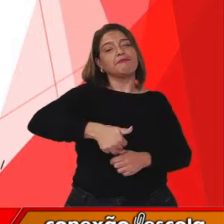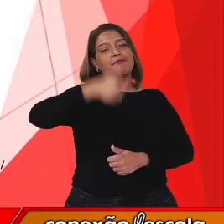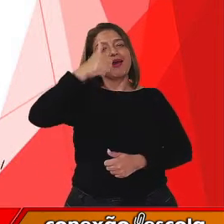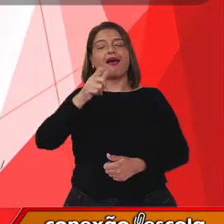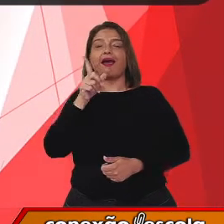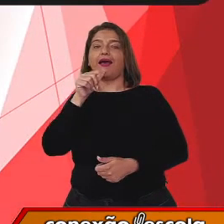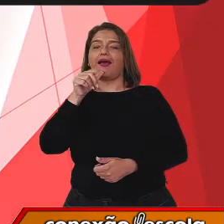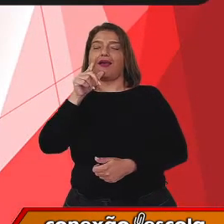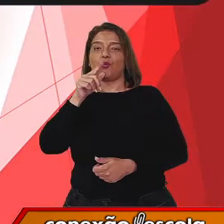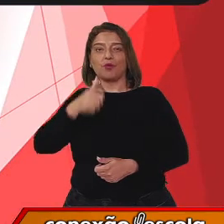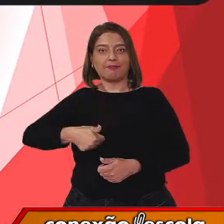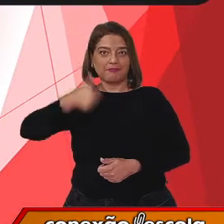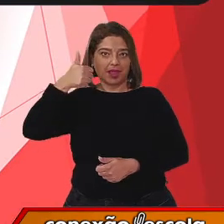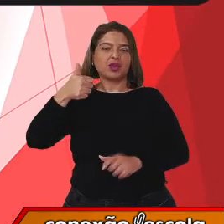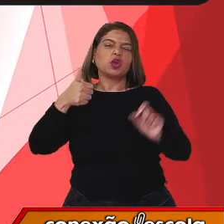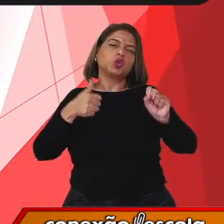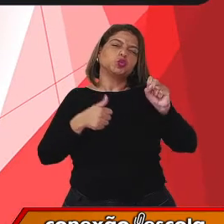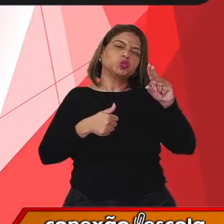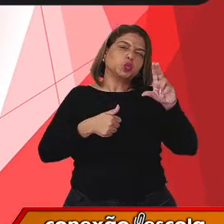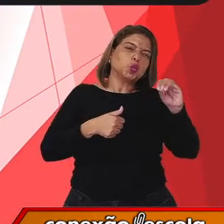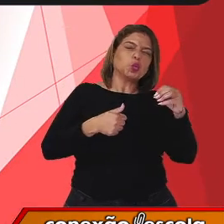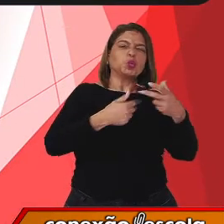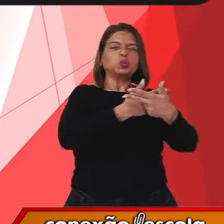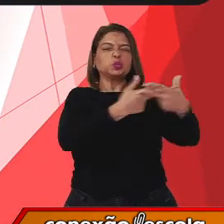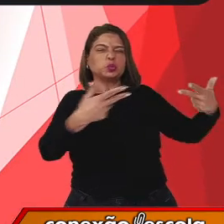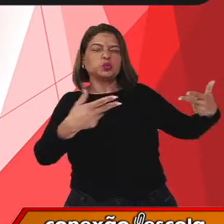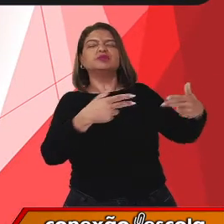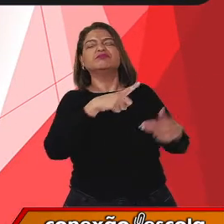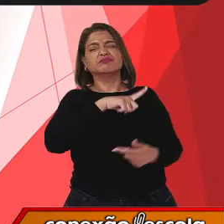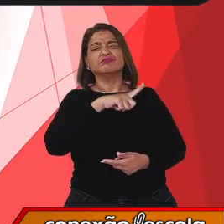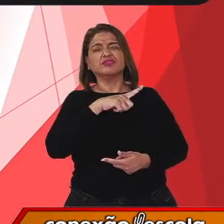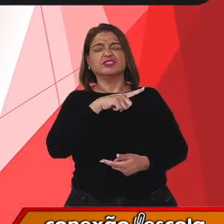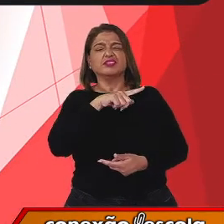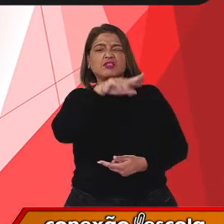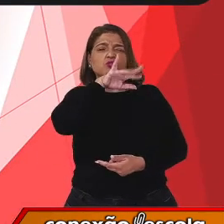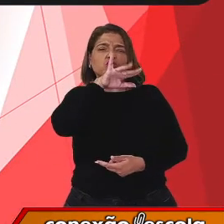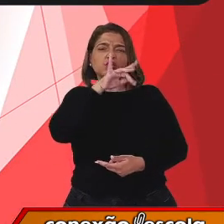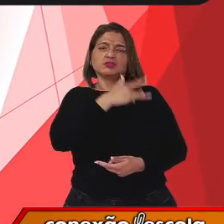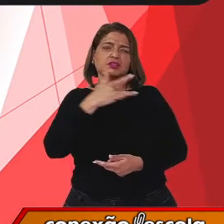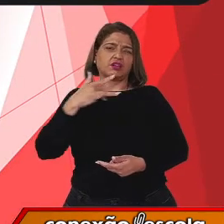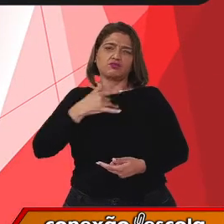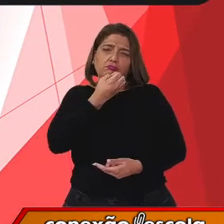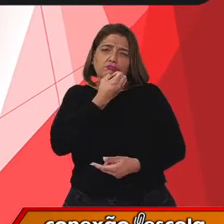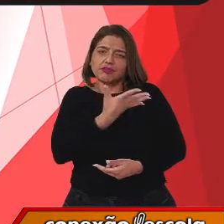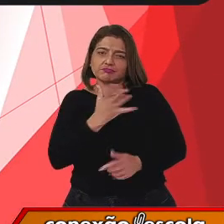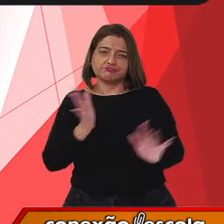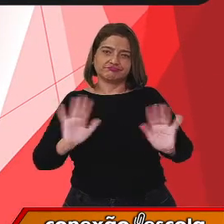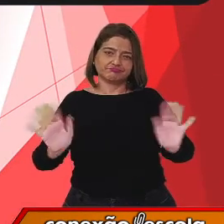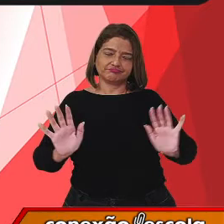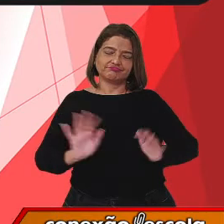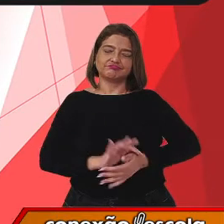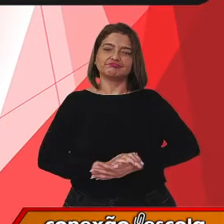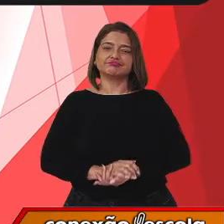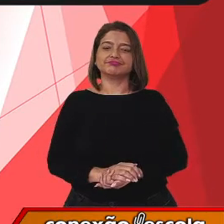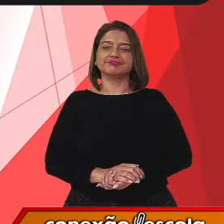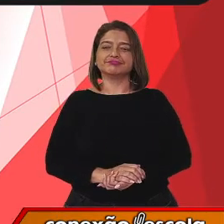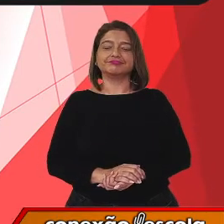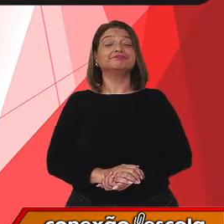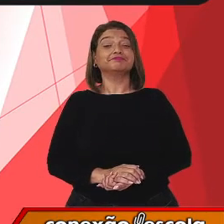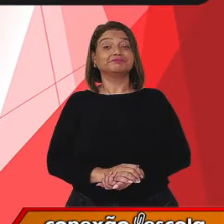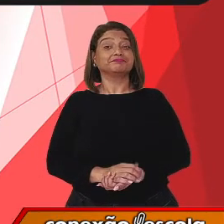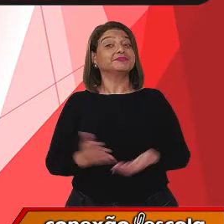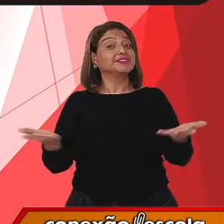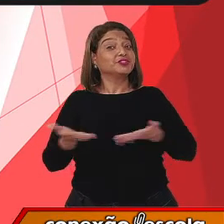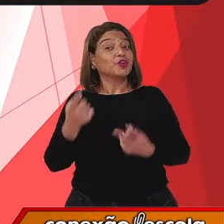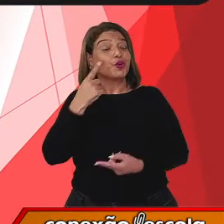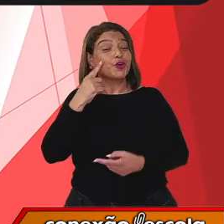Não ficar bebendo suco demais, né? Processado, essas bebidas não são saudáveis, tá bom? Pessoal,